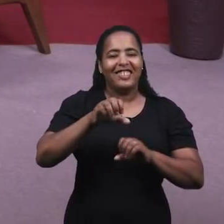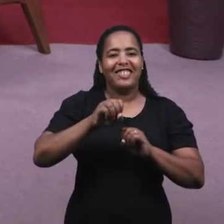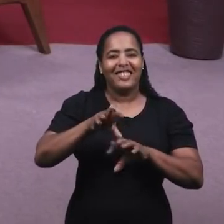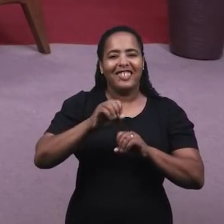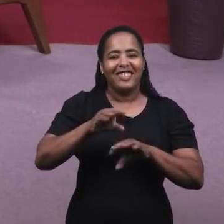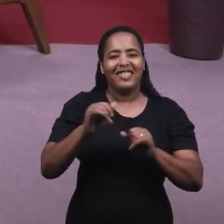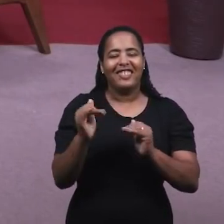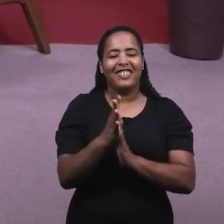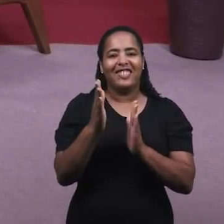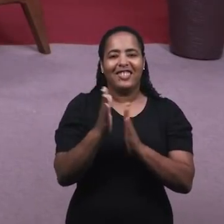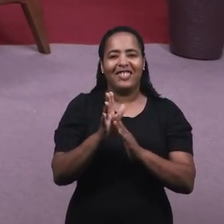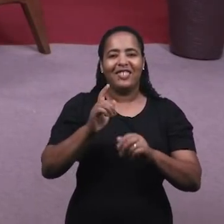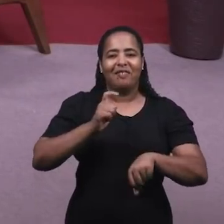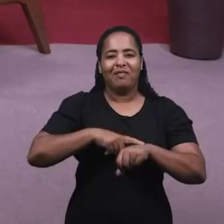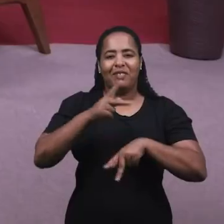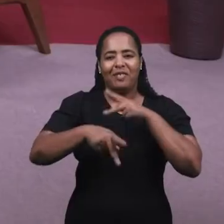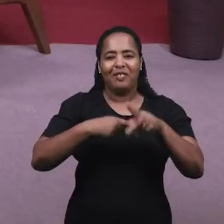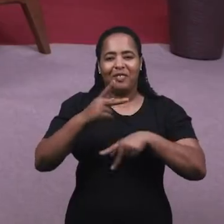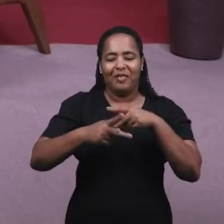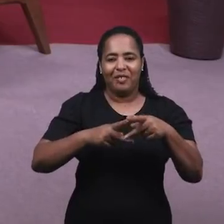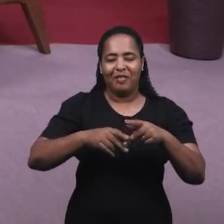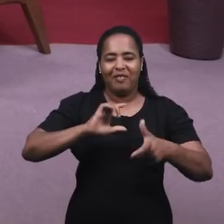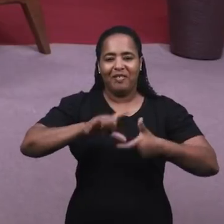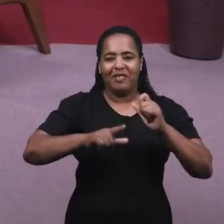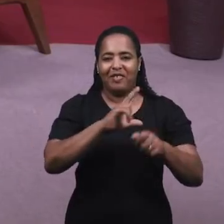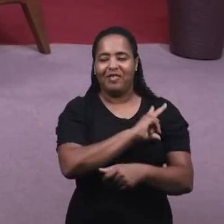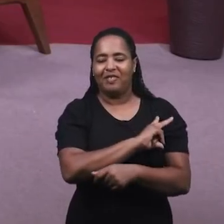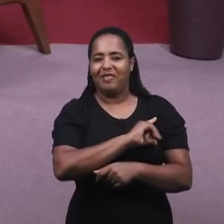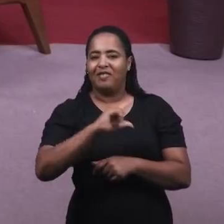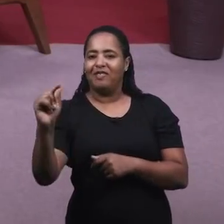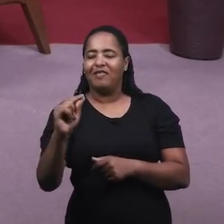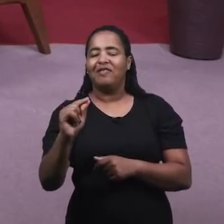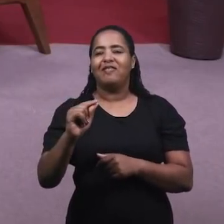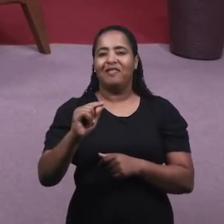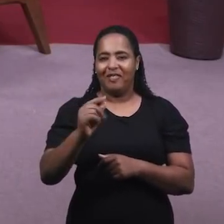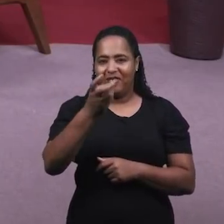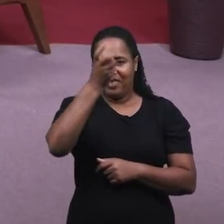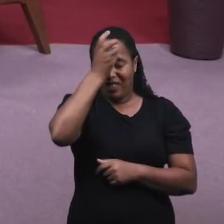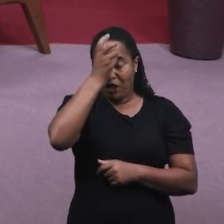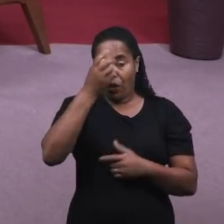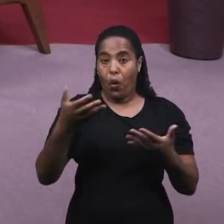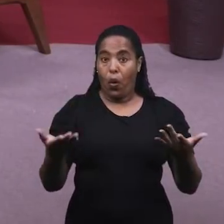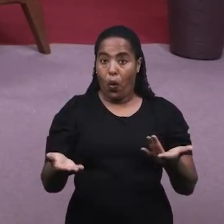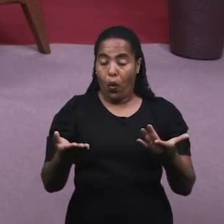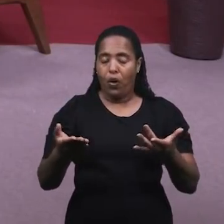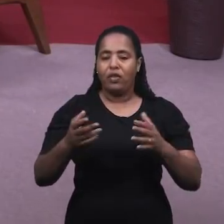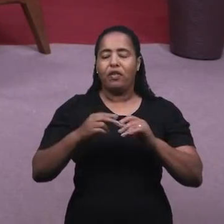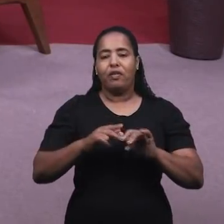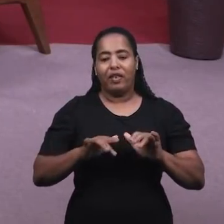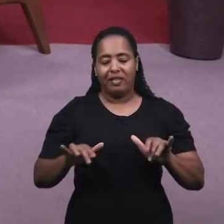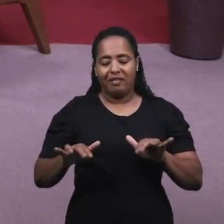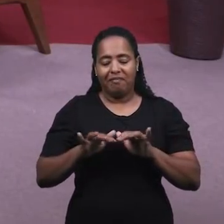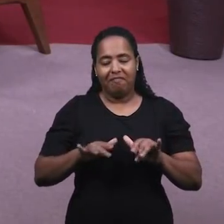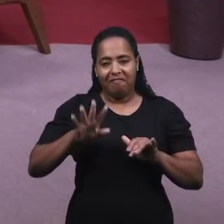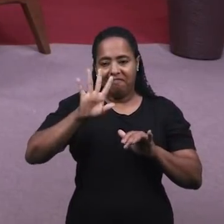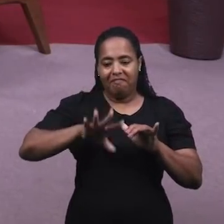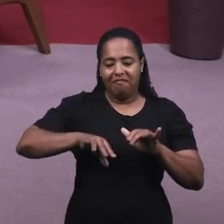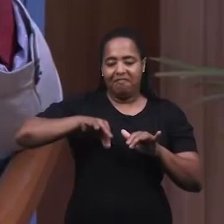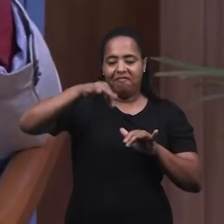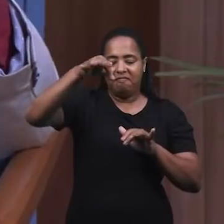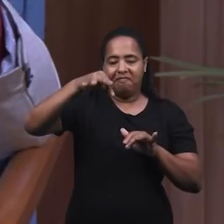Israel saiu do Egito. Hoje ela vai nos ensinar os acordes da parte instrumental para este